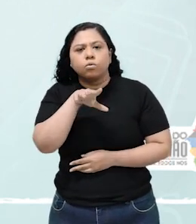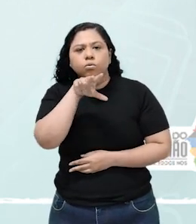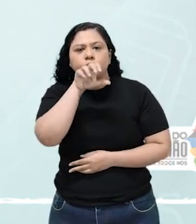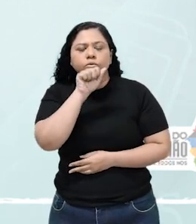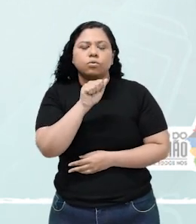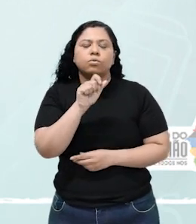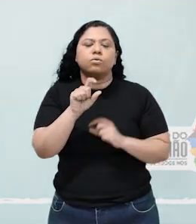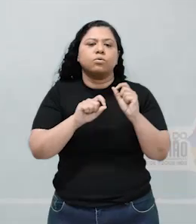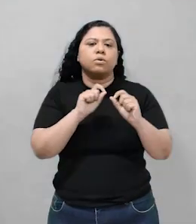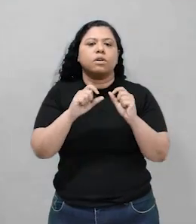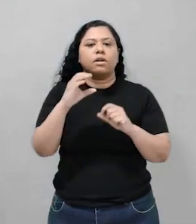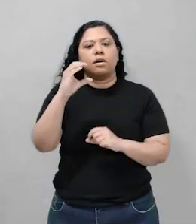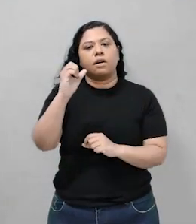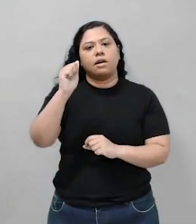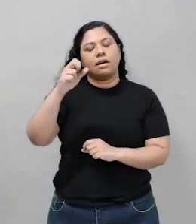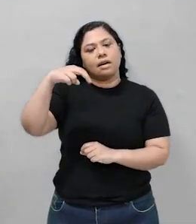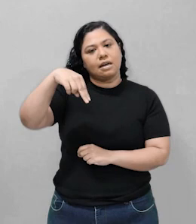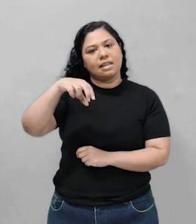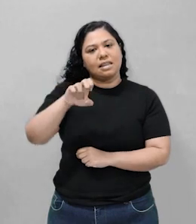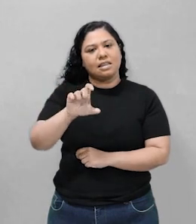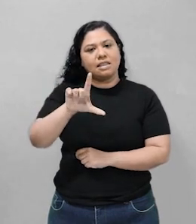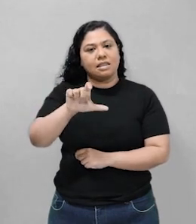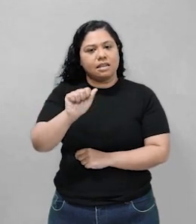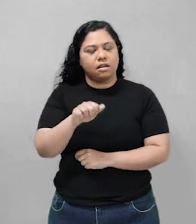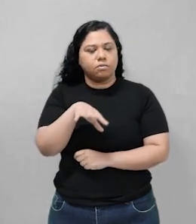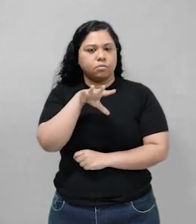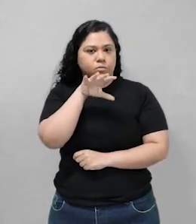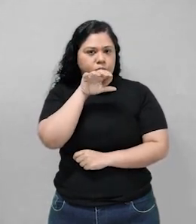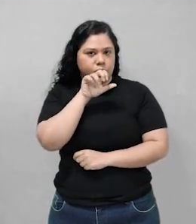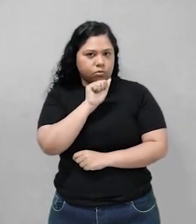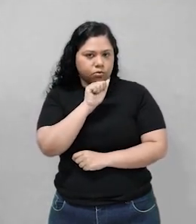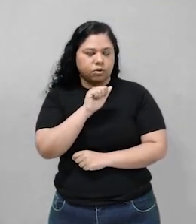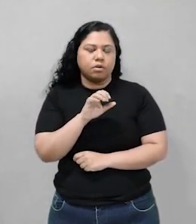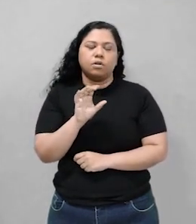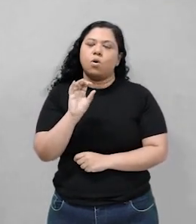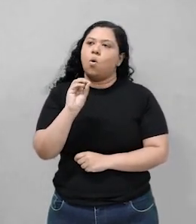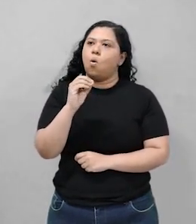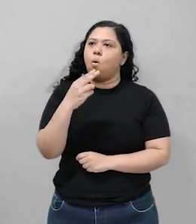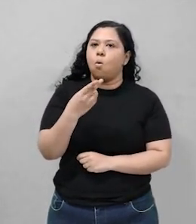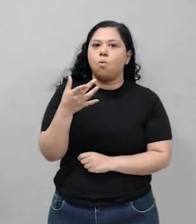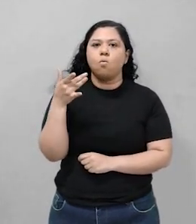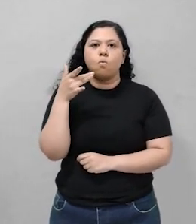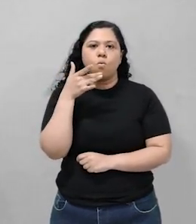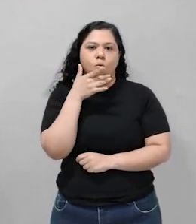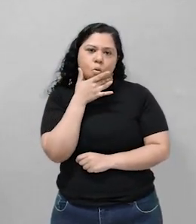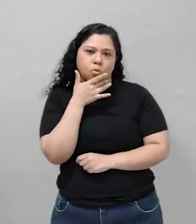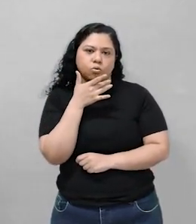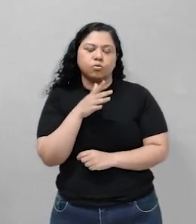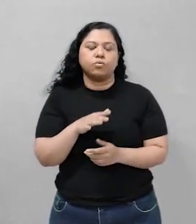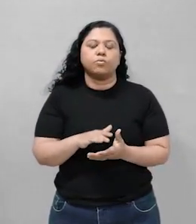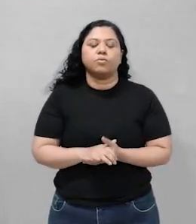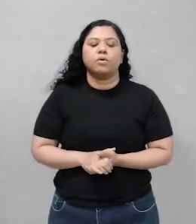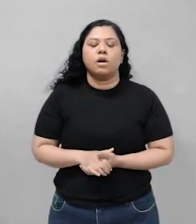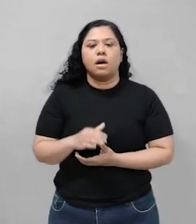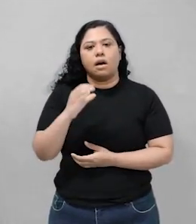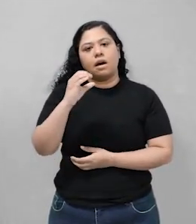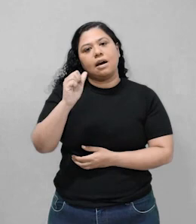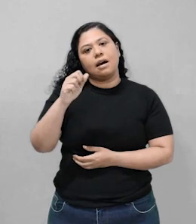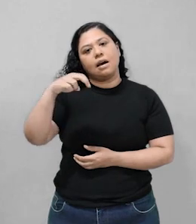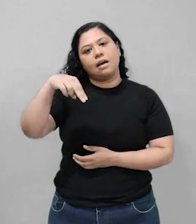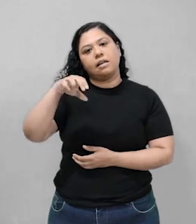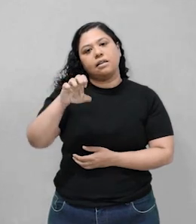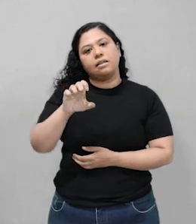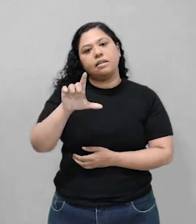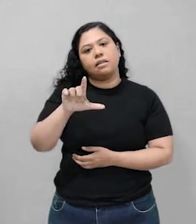pessoas colocam lá na canjica, canela. Então, aquele cheiro ou o sabor se deve à substância chamada de